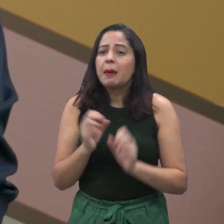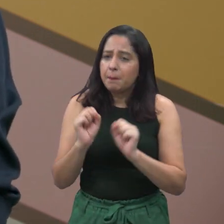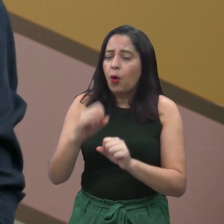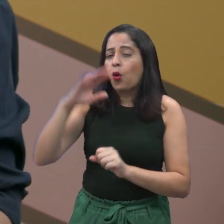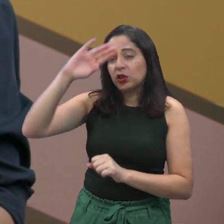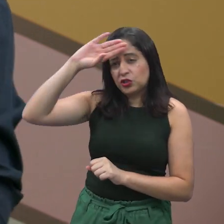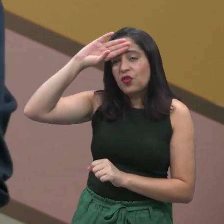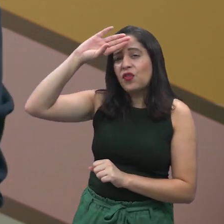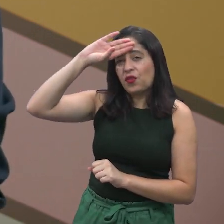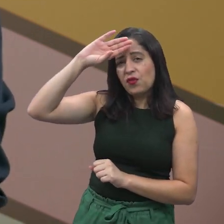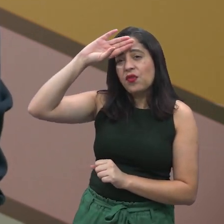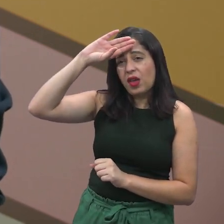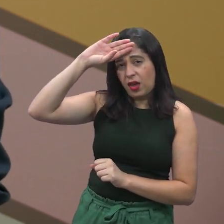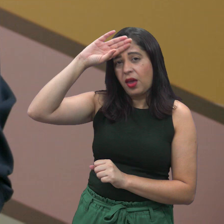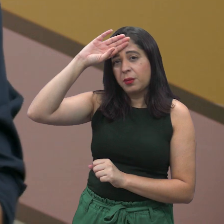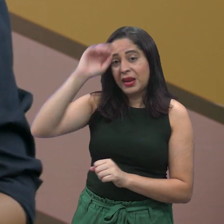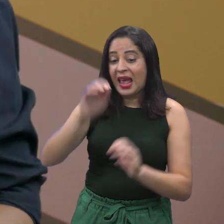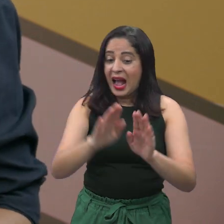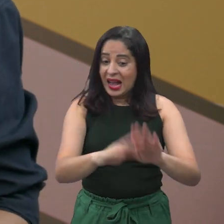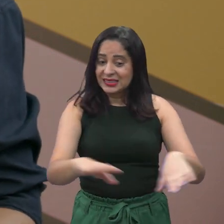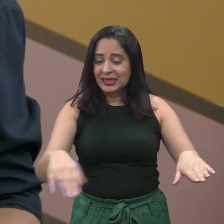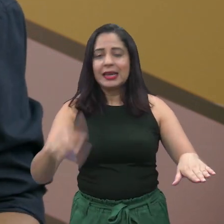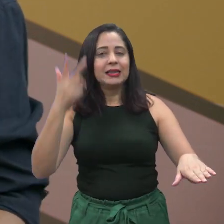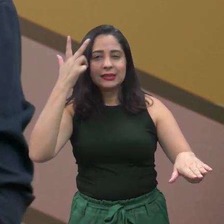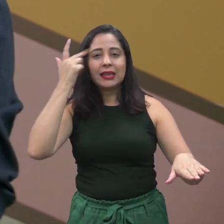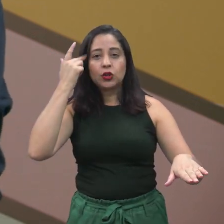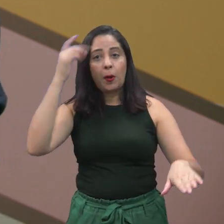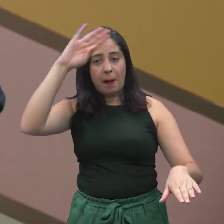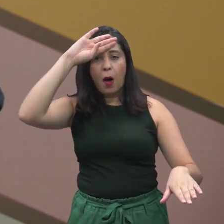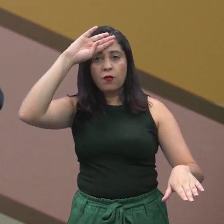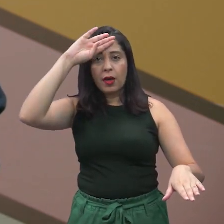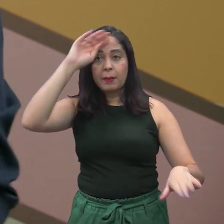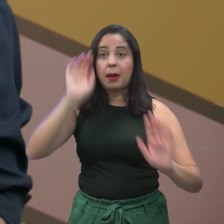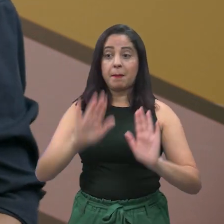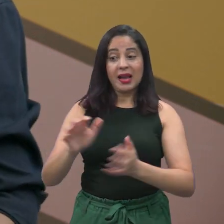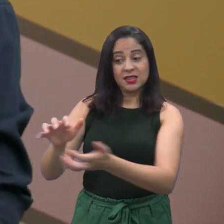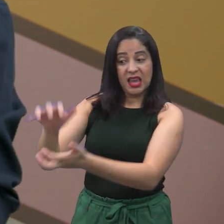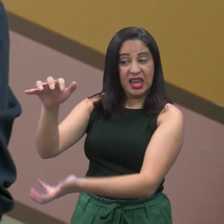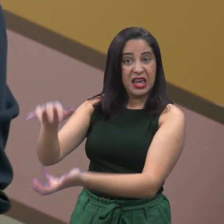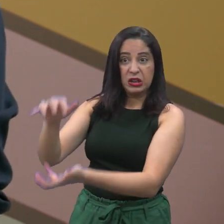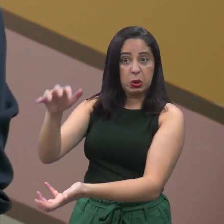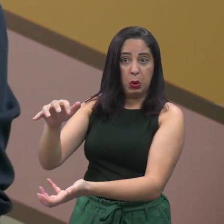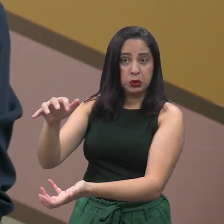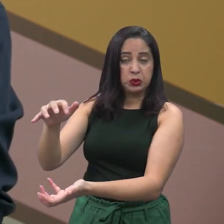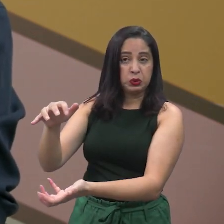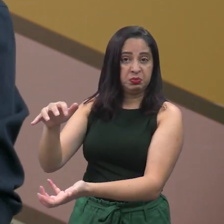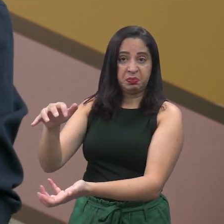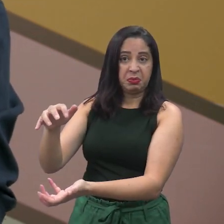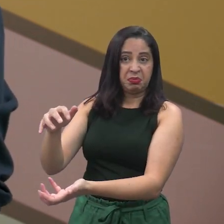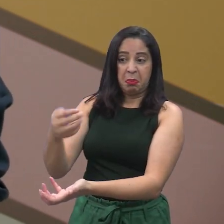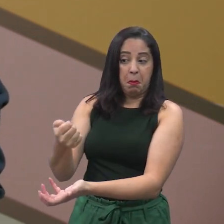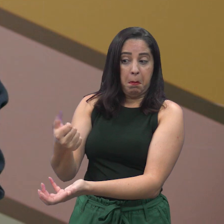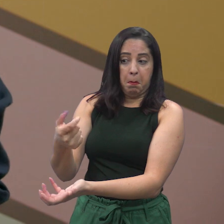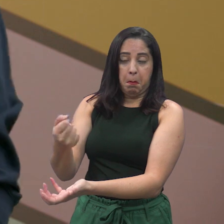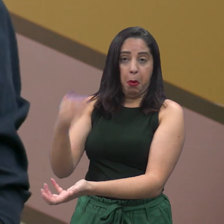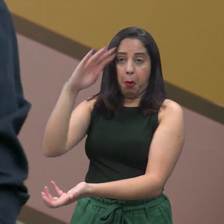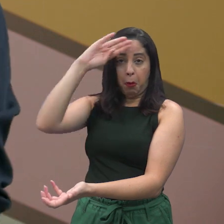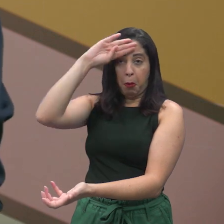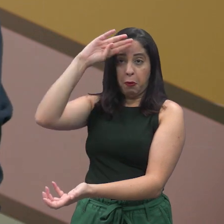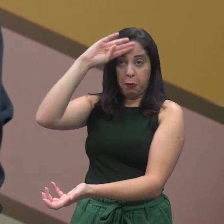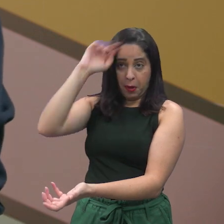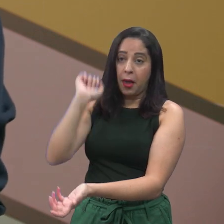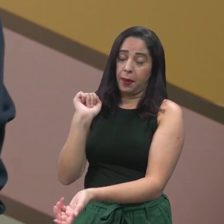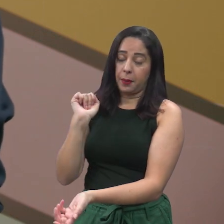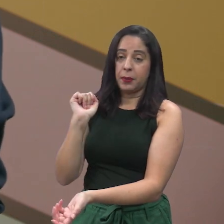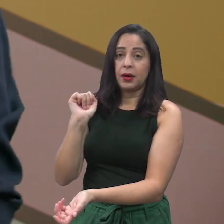febre, tá? Claro que é mais comum nas crianças virem com mais febre, mas você pega, por exemplo, nos idosos, raramente a gente vai conseguir ter medidas de febre, então por isso que a